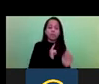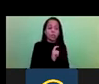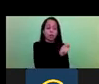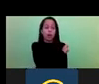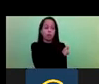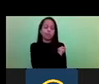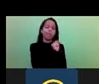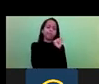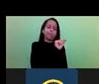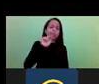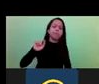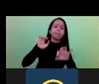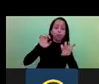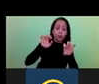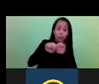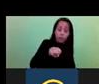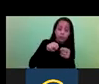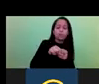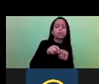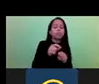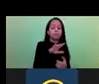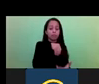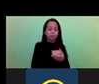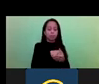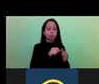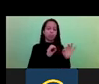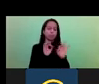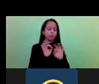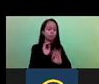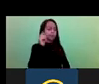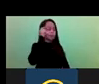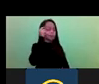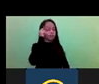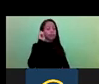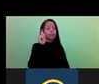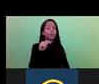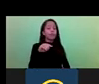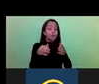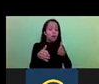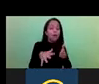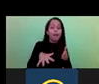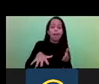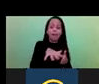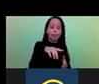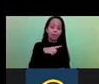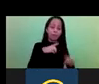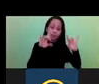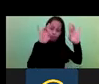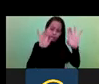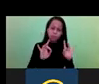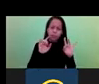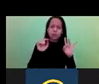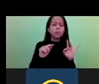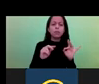alunos, ela é planejada, em geral, por um corpo de especialistas. O que